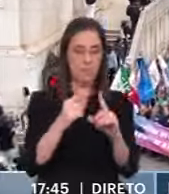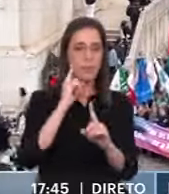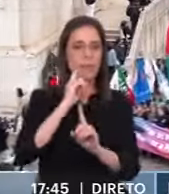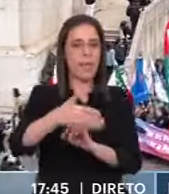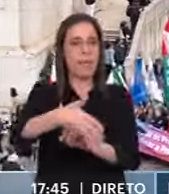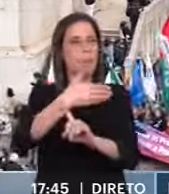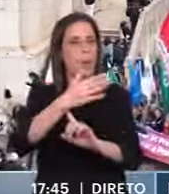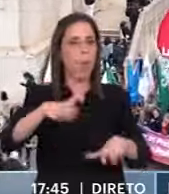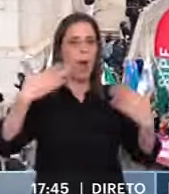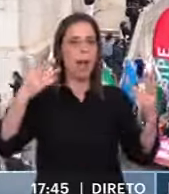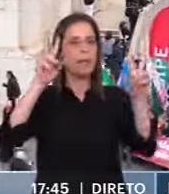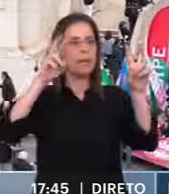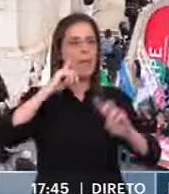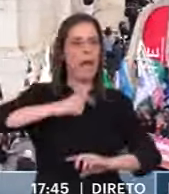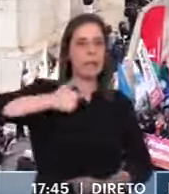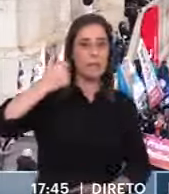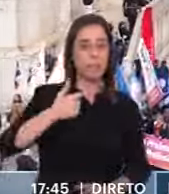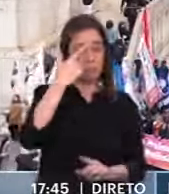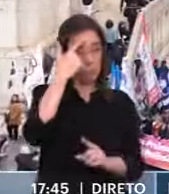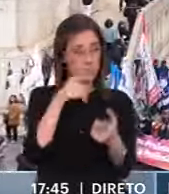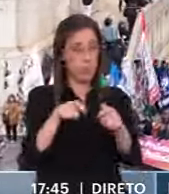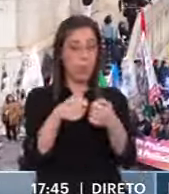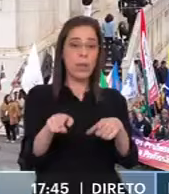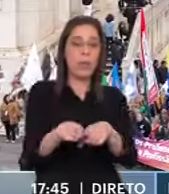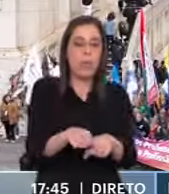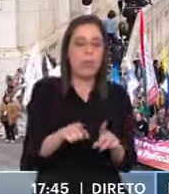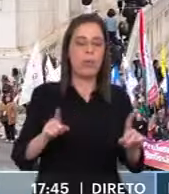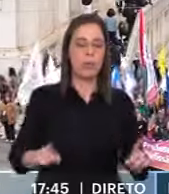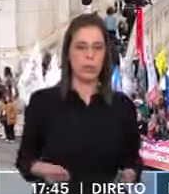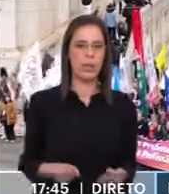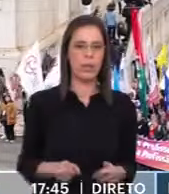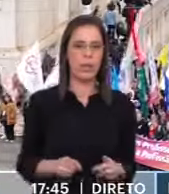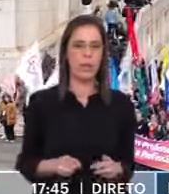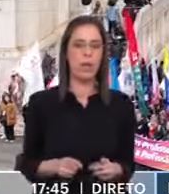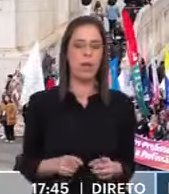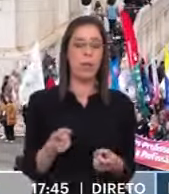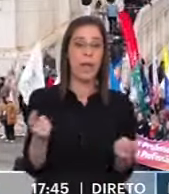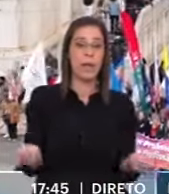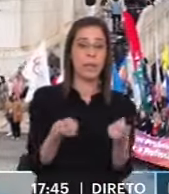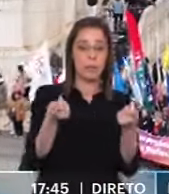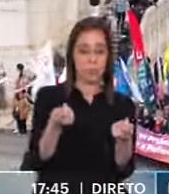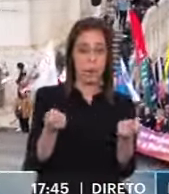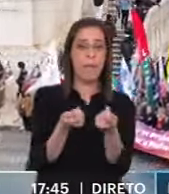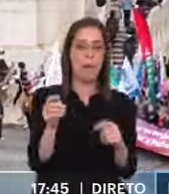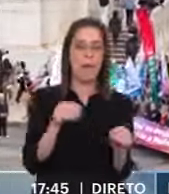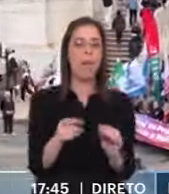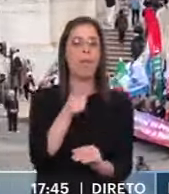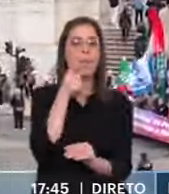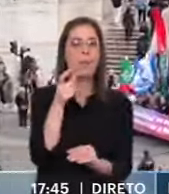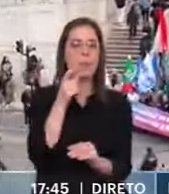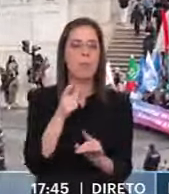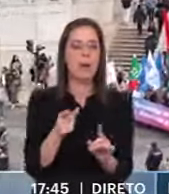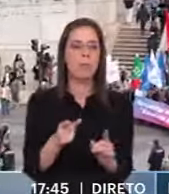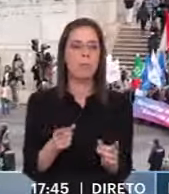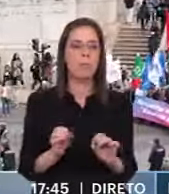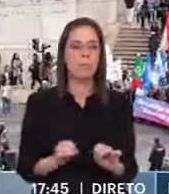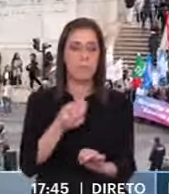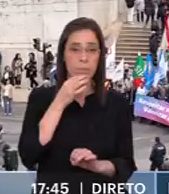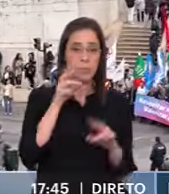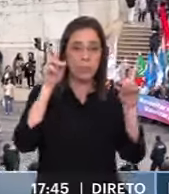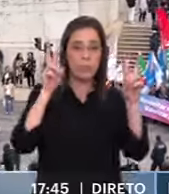de qualquer país. Eu não me lembro de nenhum partido político, em tempo eleitoral, nas suas promessas, não elegerem a